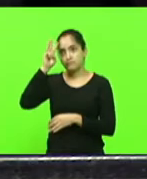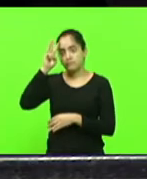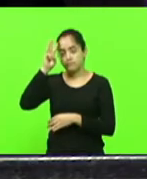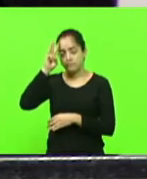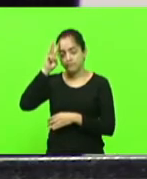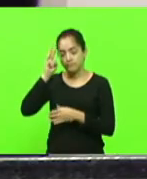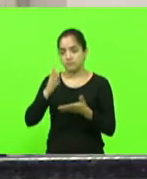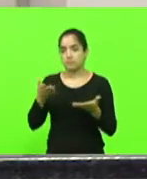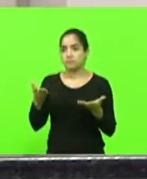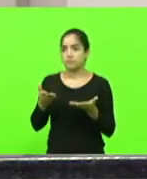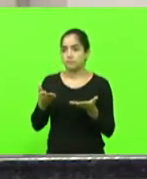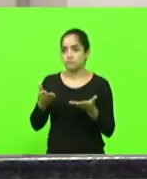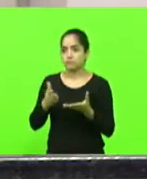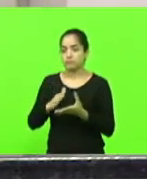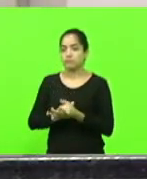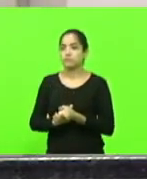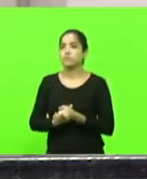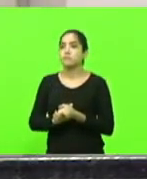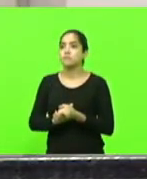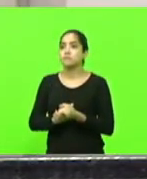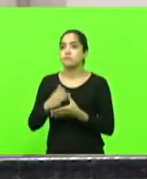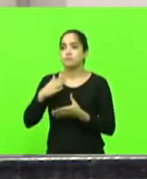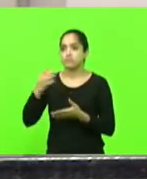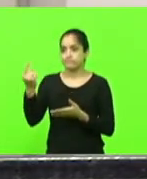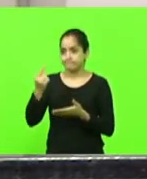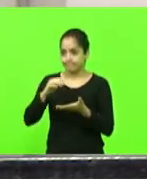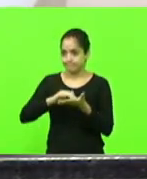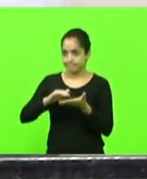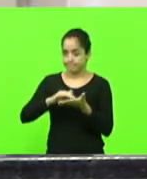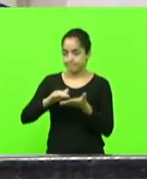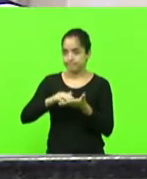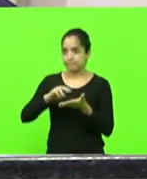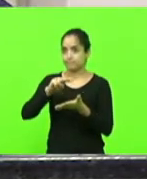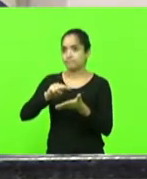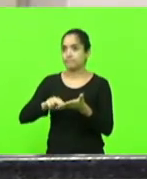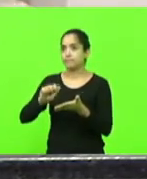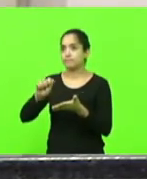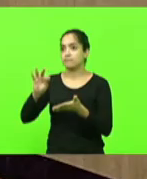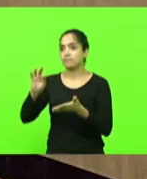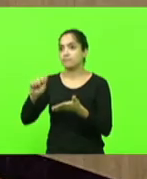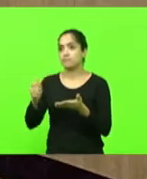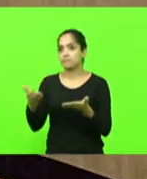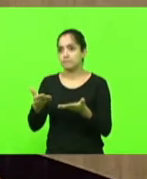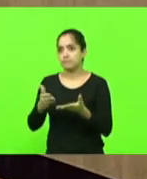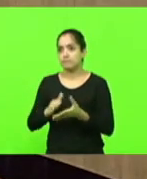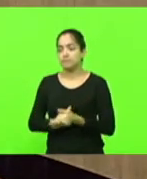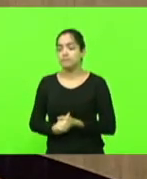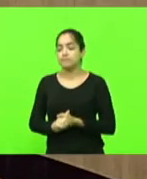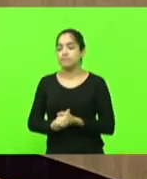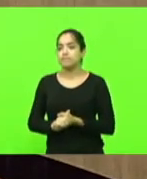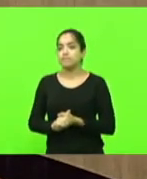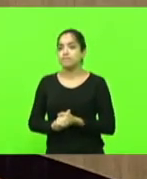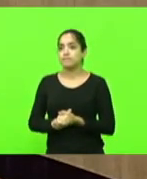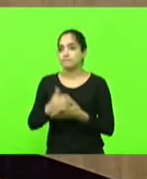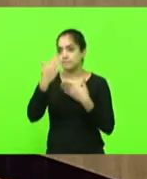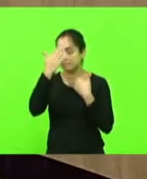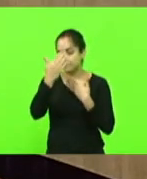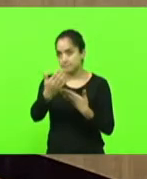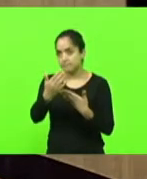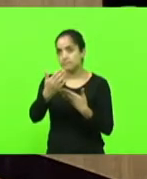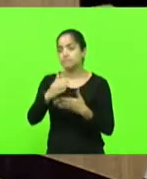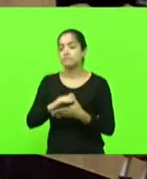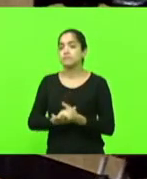horário regimental. Para constar, eu, primeiro secretário, lavrei a presente ata. Obrigado, deputado Ricardo Alba.